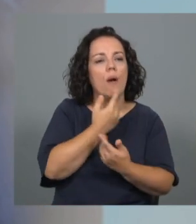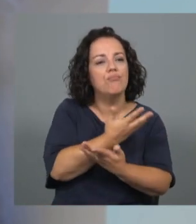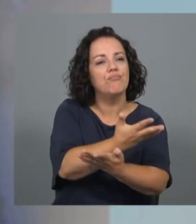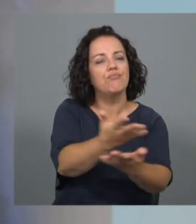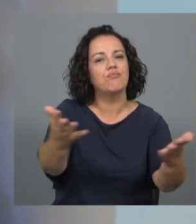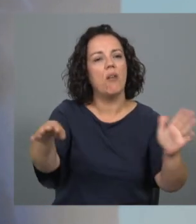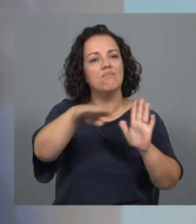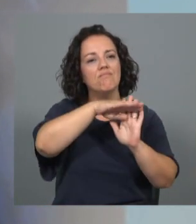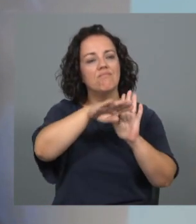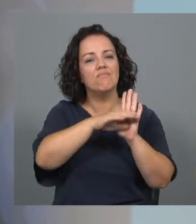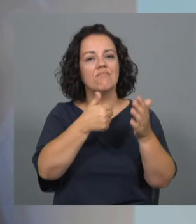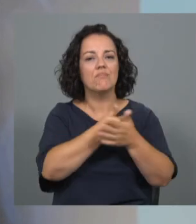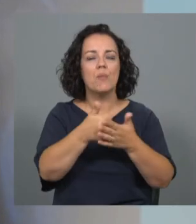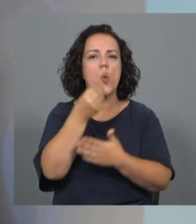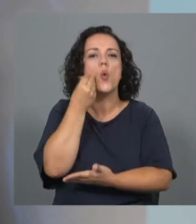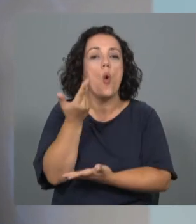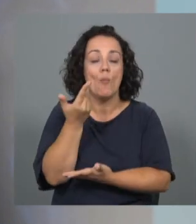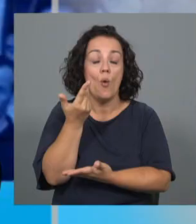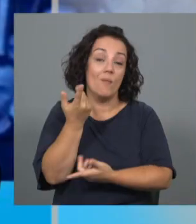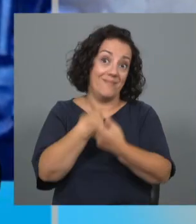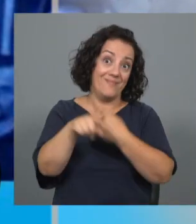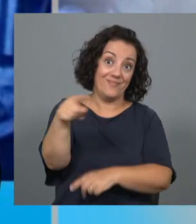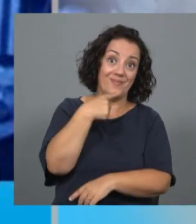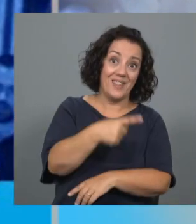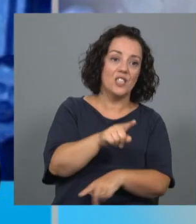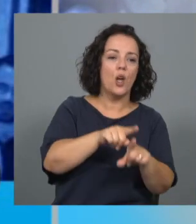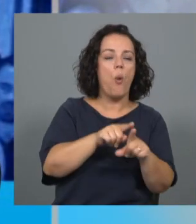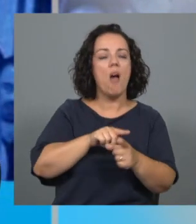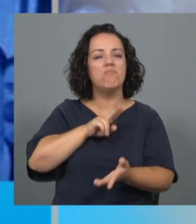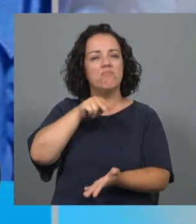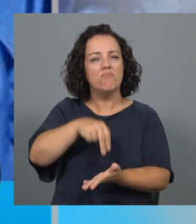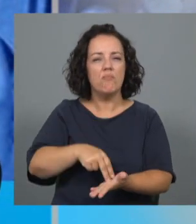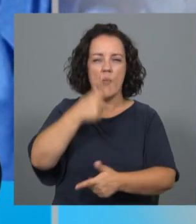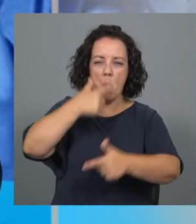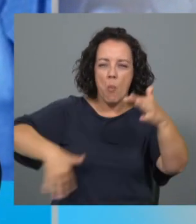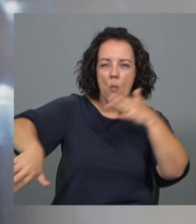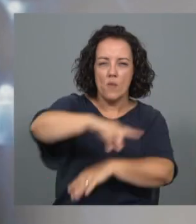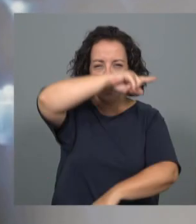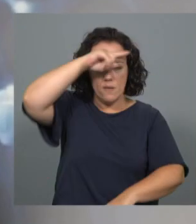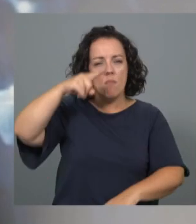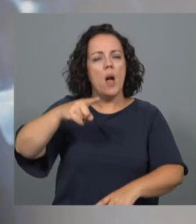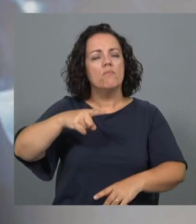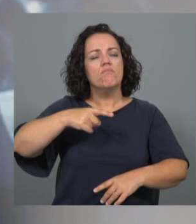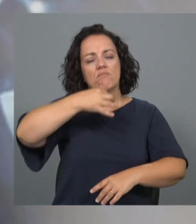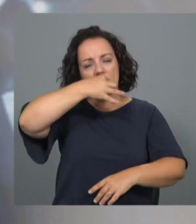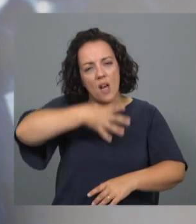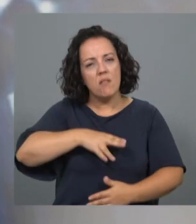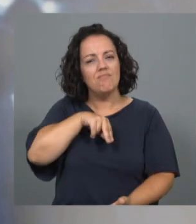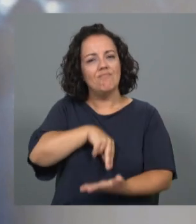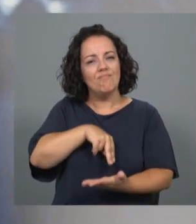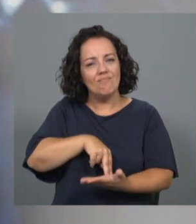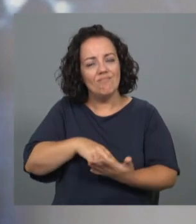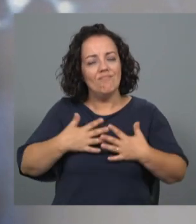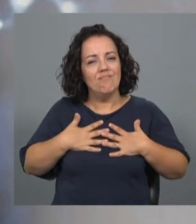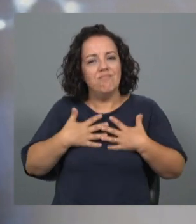esta atitude alegre, esta presença que não abandona aquele povo com tantas dificuldades, e assim passa uma outra... As pessoas percebem